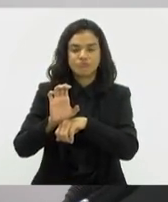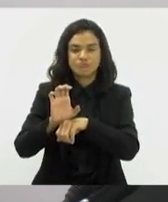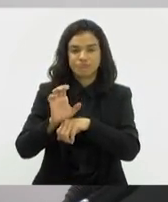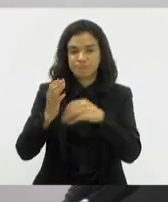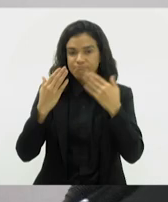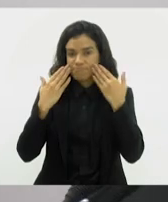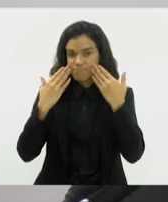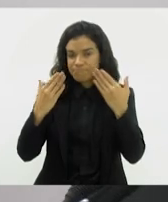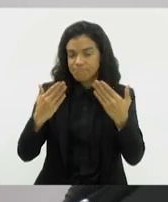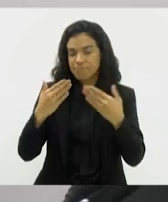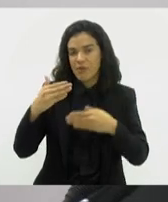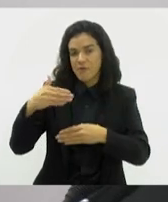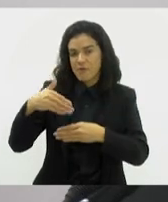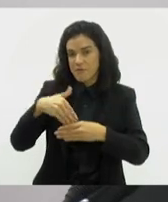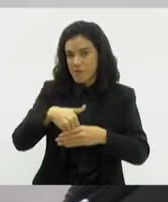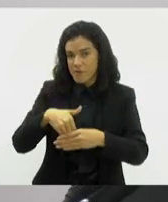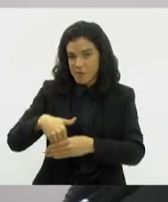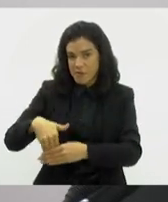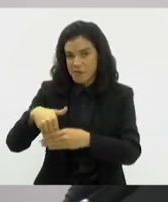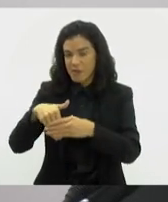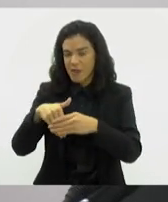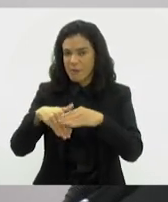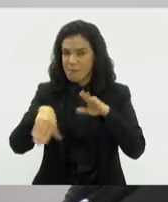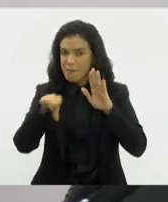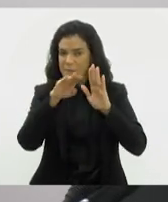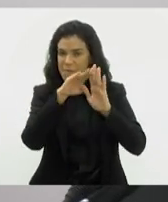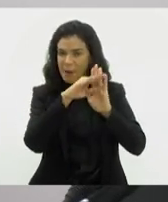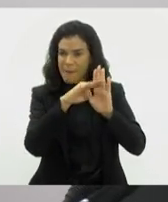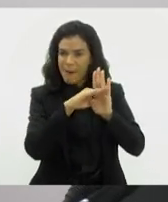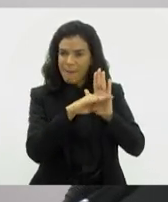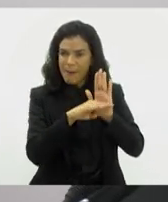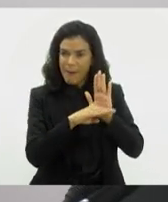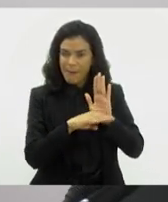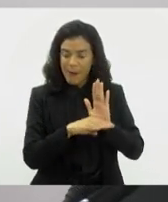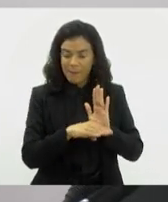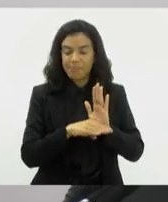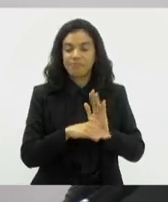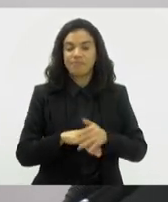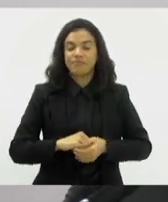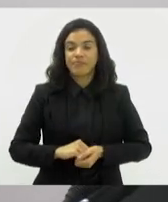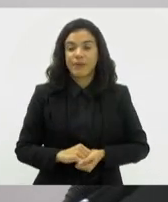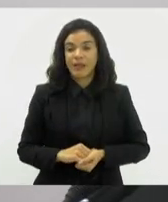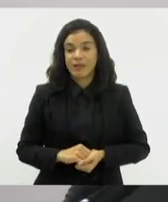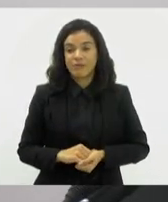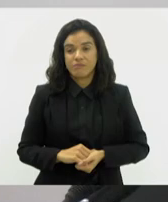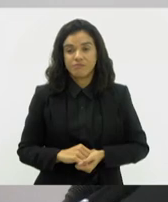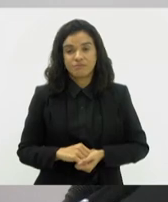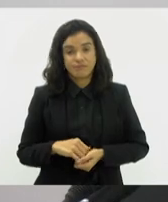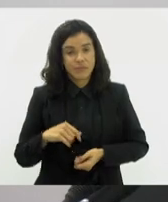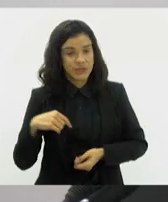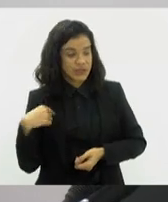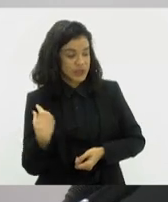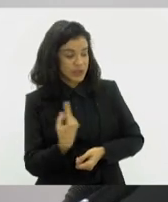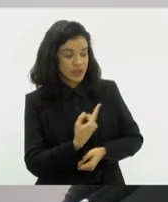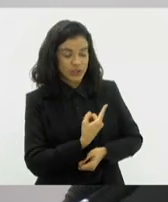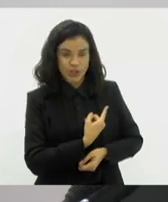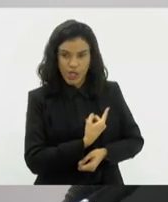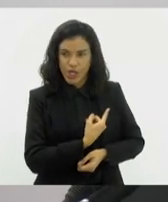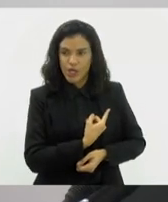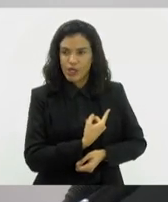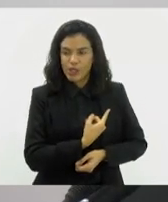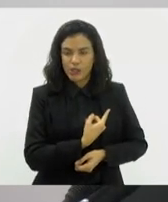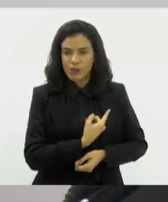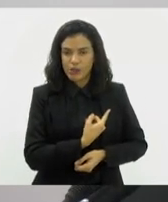apresentar, votar, apreciar, sobre todos aqueles temas que estão ali arrotados. E a gente não tirou